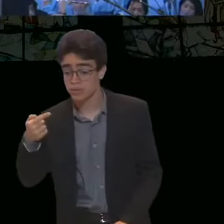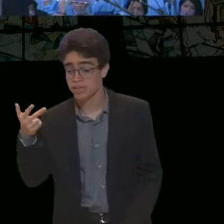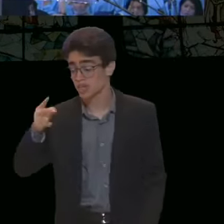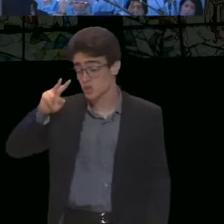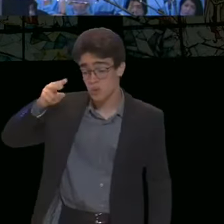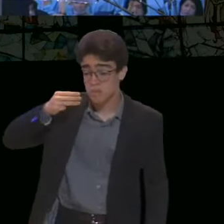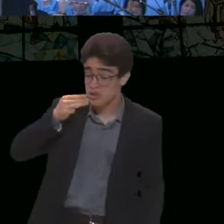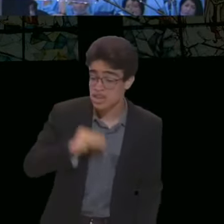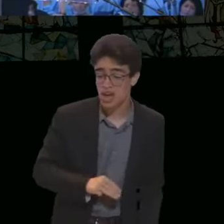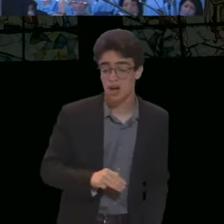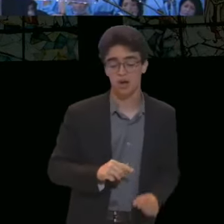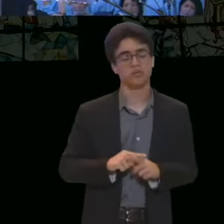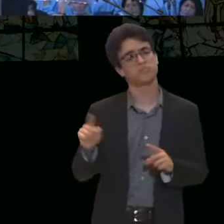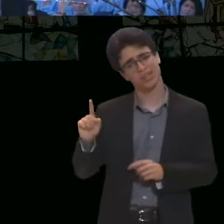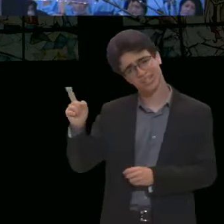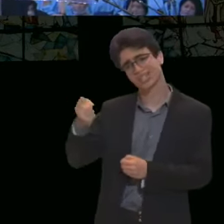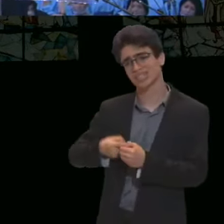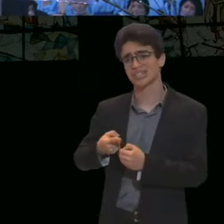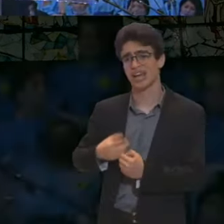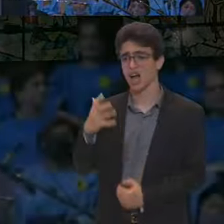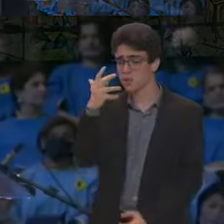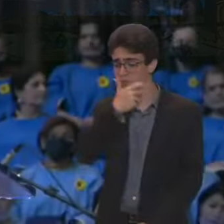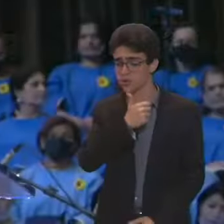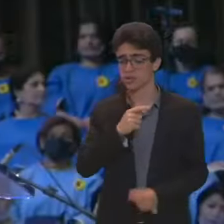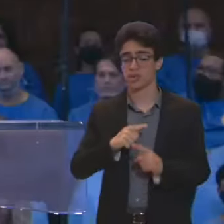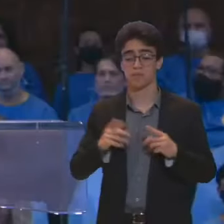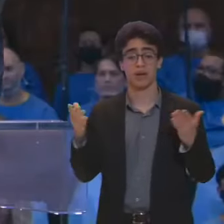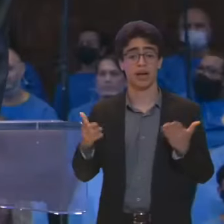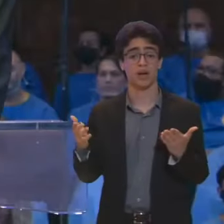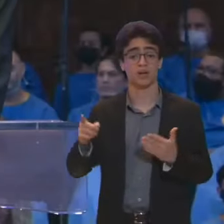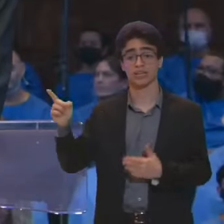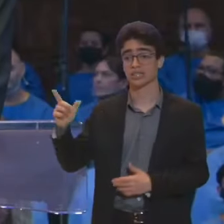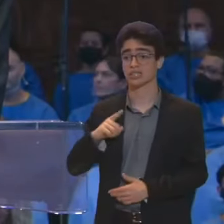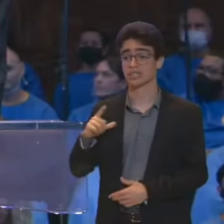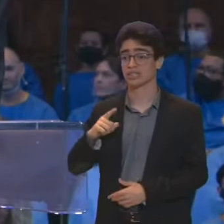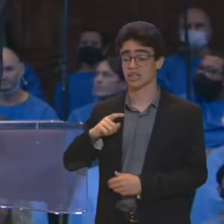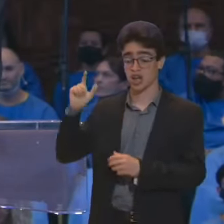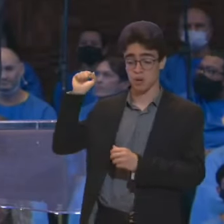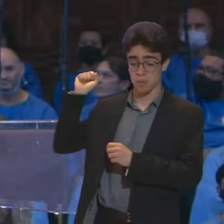caótica, mas ela é linda. E agora ela começou a ser bombardeada.